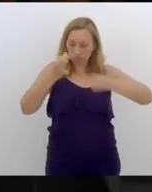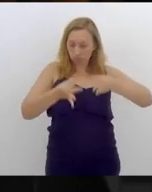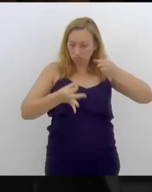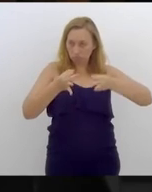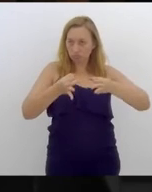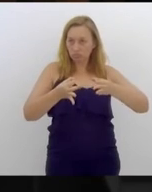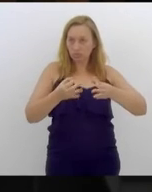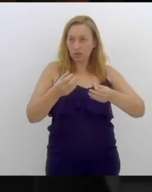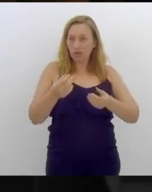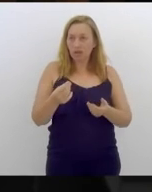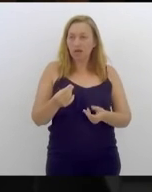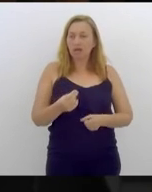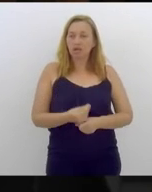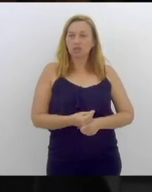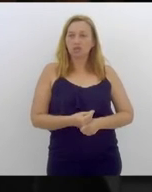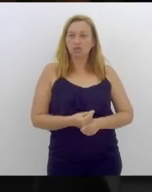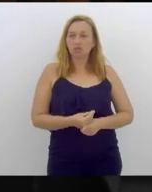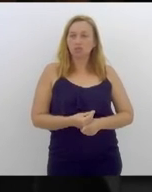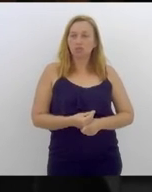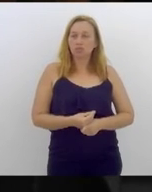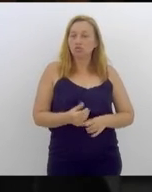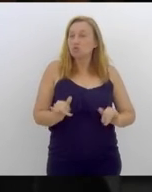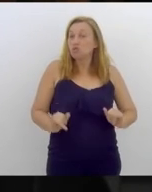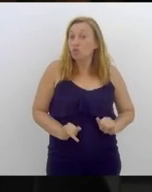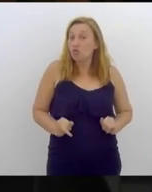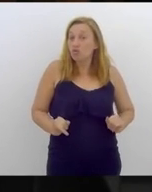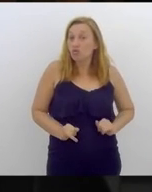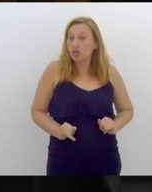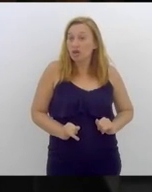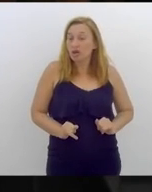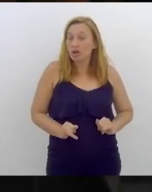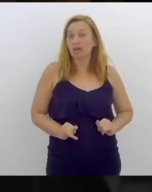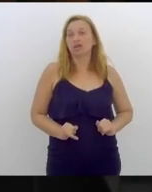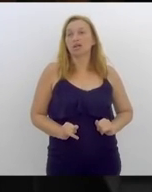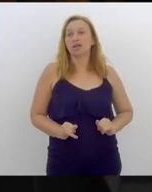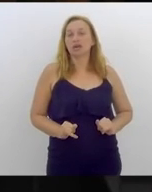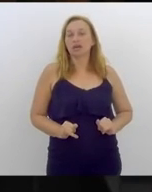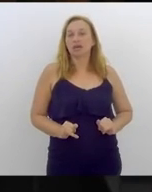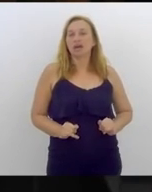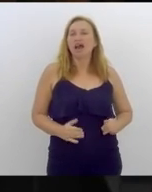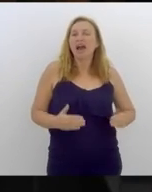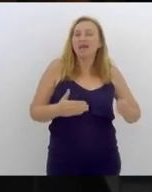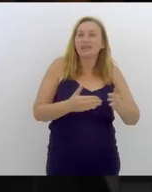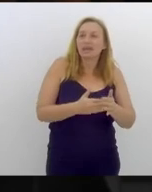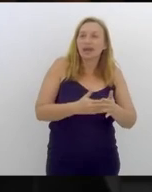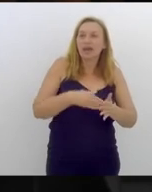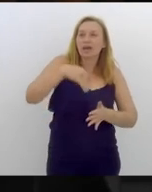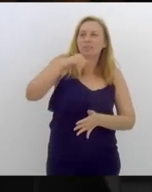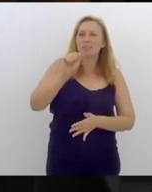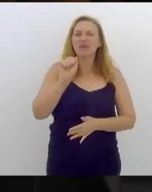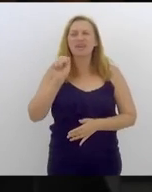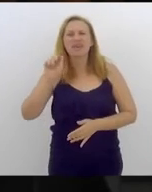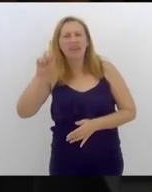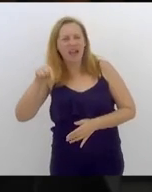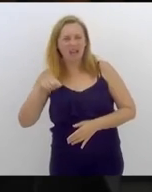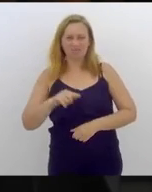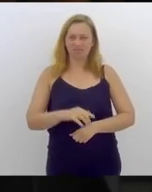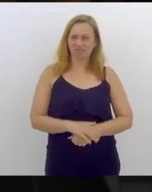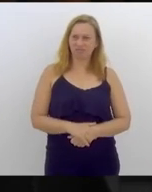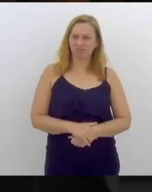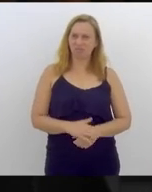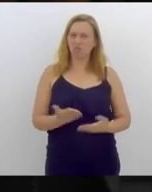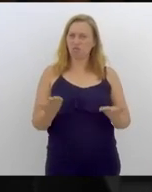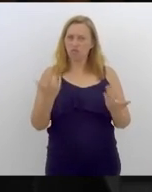apanharem com um gato morto até o gato morto Olha que metáfora violenta